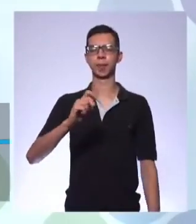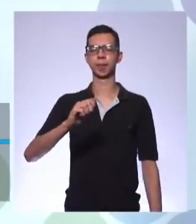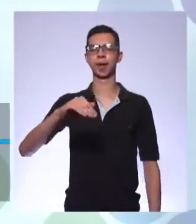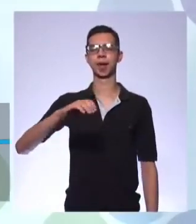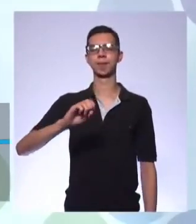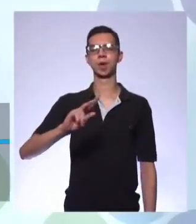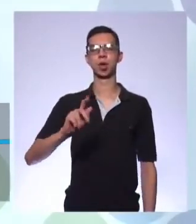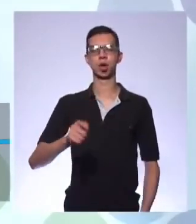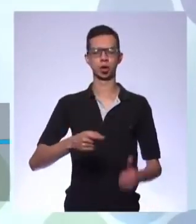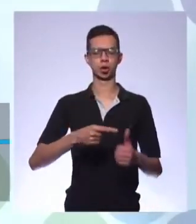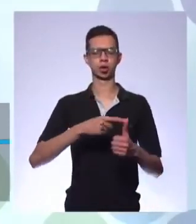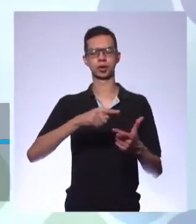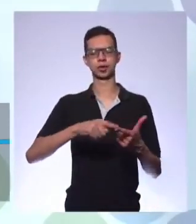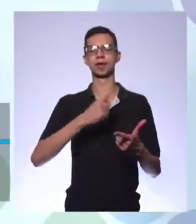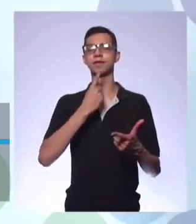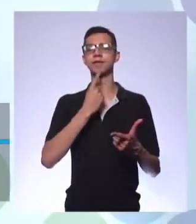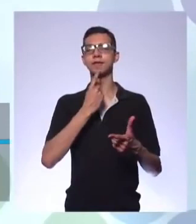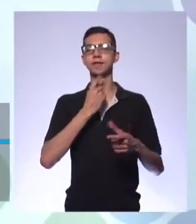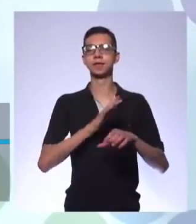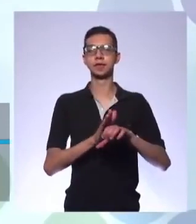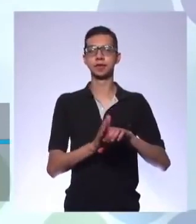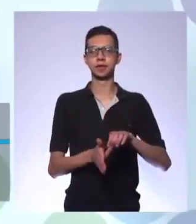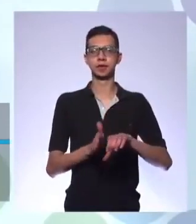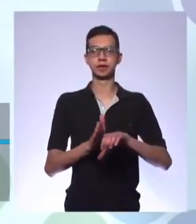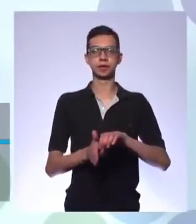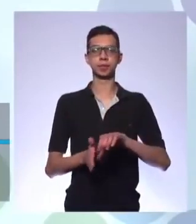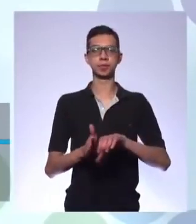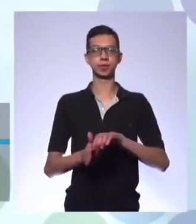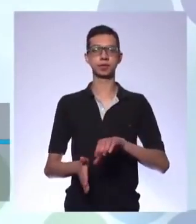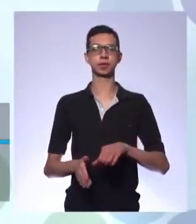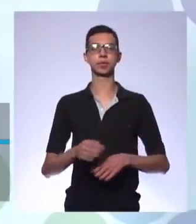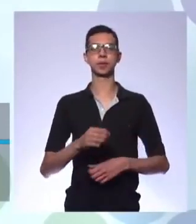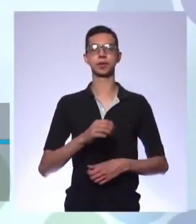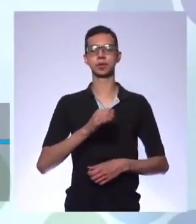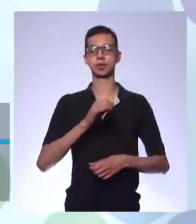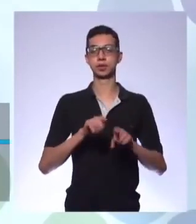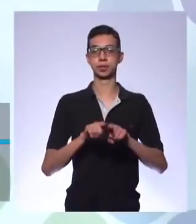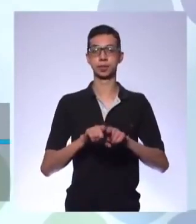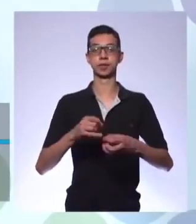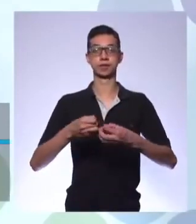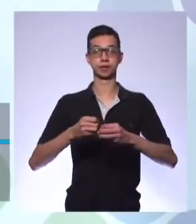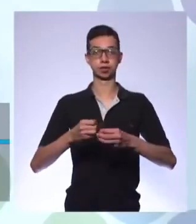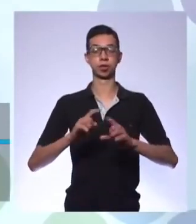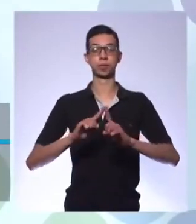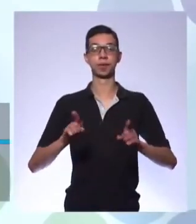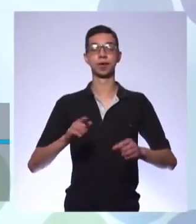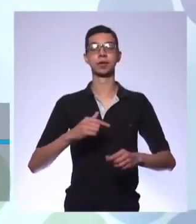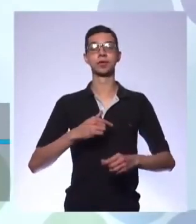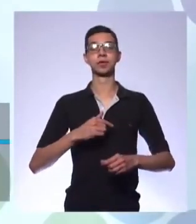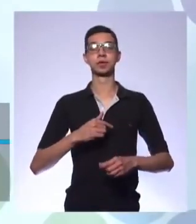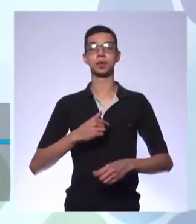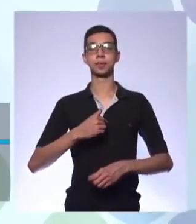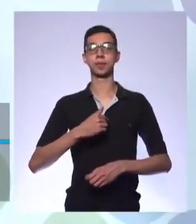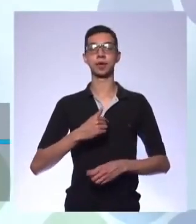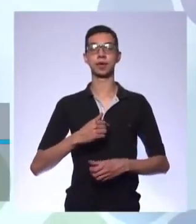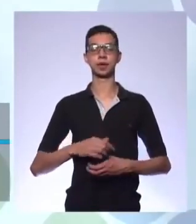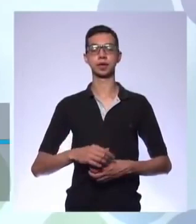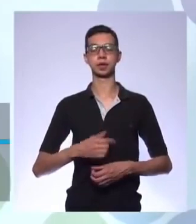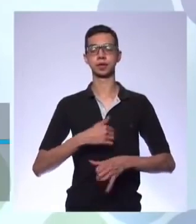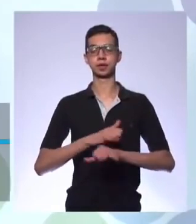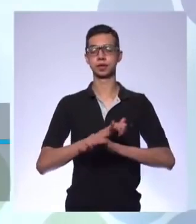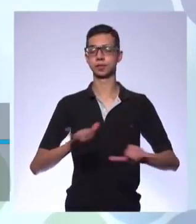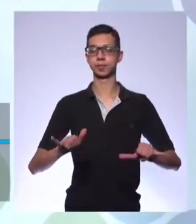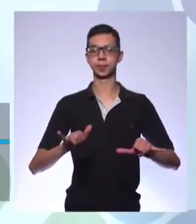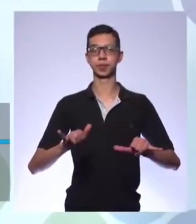tomate, feijão, eu estou falando de alimento. Aí, quando eu falo de nutriente, eu estou falando de proteína, de gordura, de sais